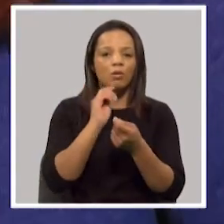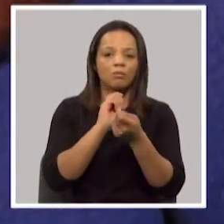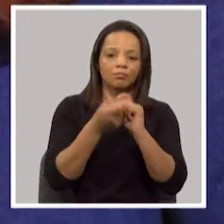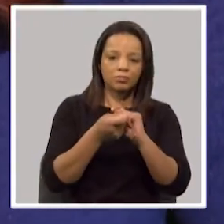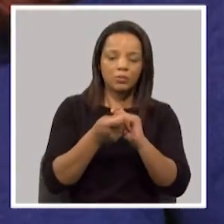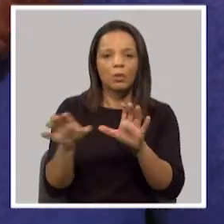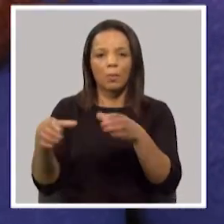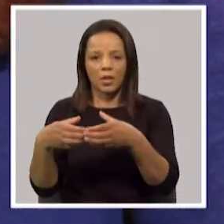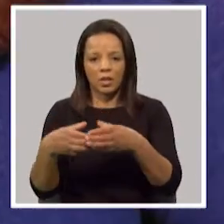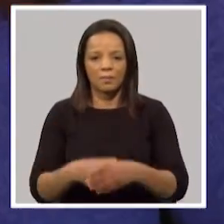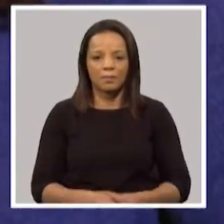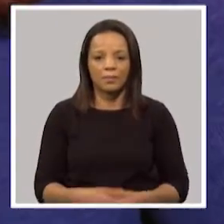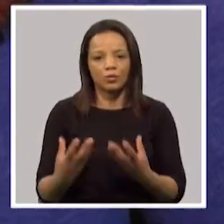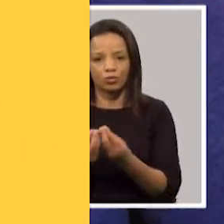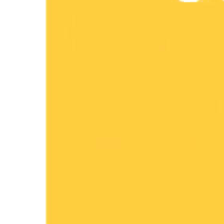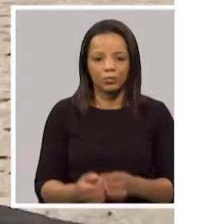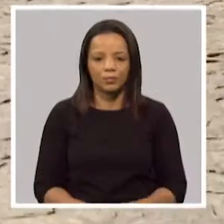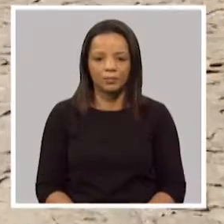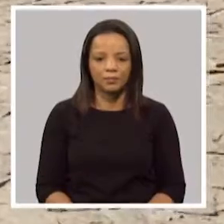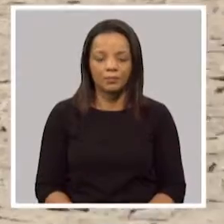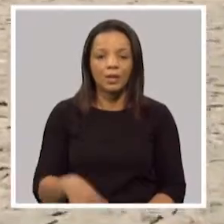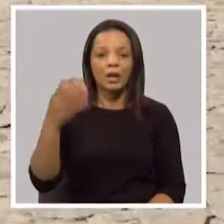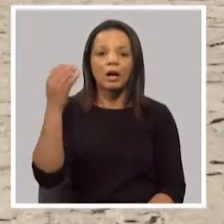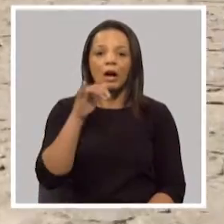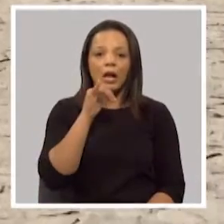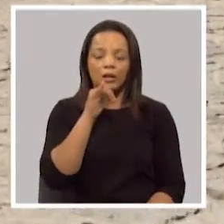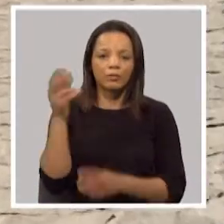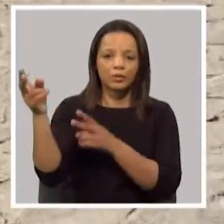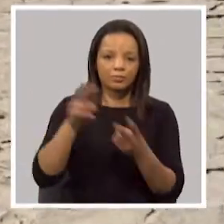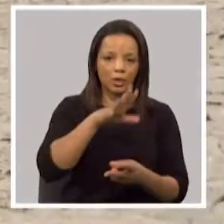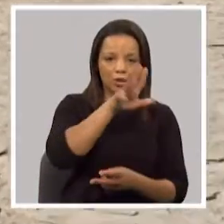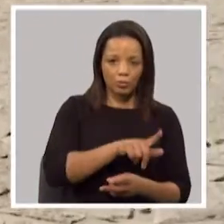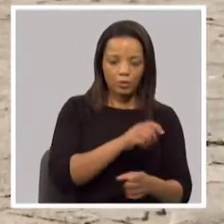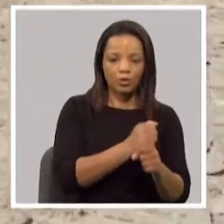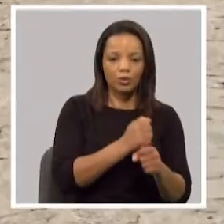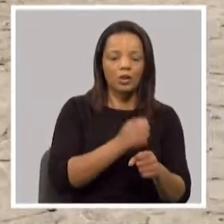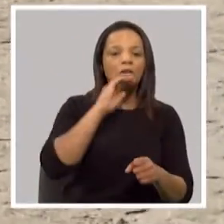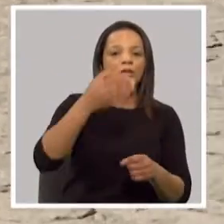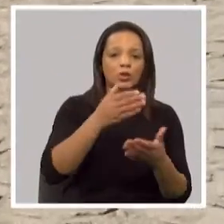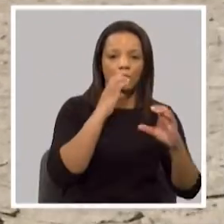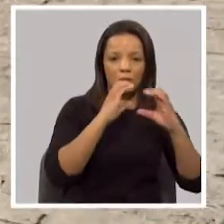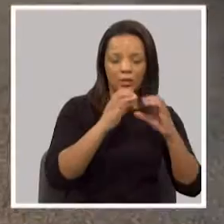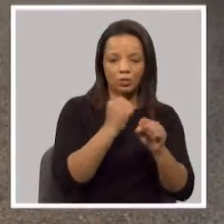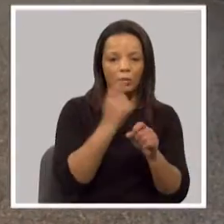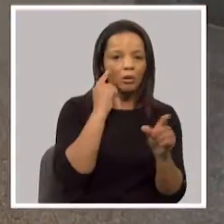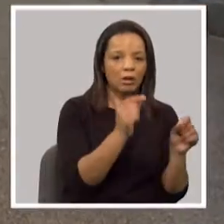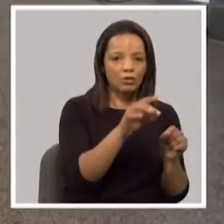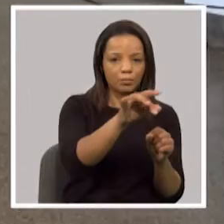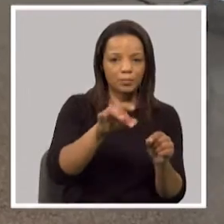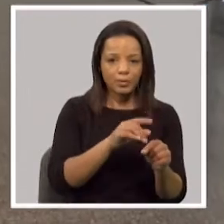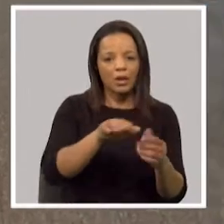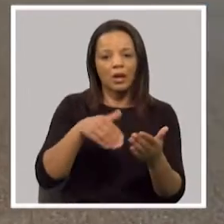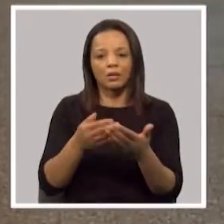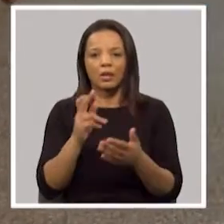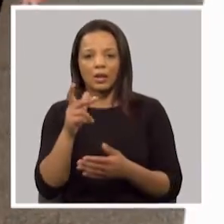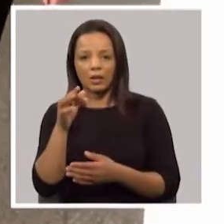a rádio numa companhia. Veio do Algarve para Lisboa para estudar Ciências da Comunicação. Trabalhou em rádios locais